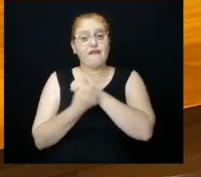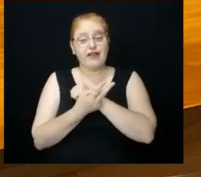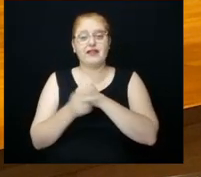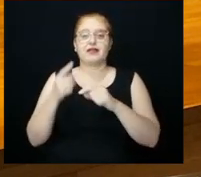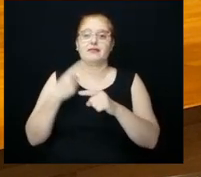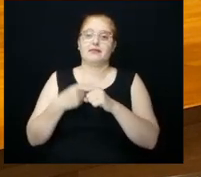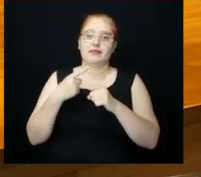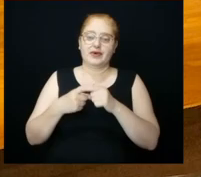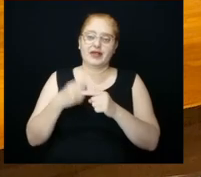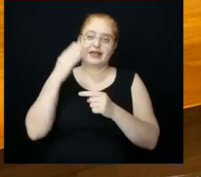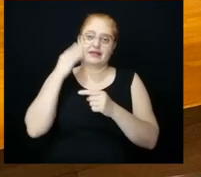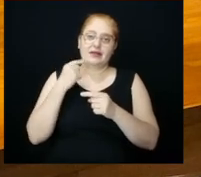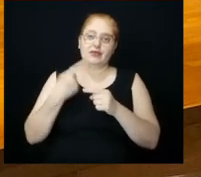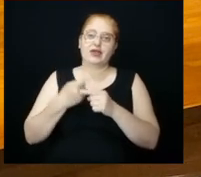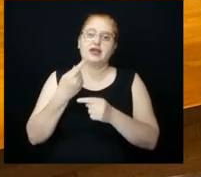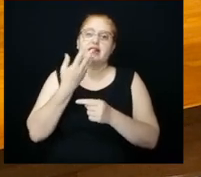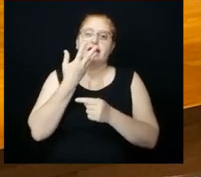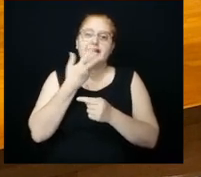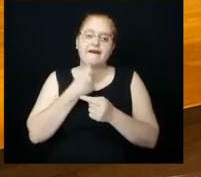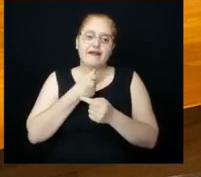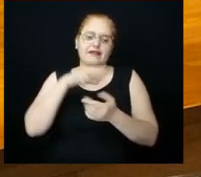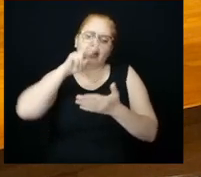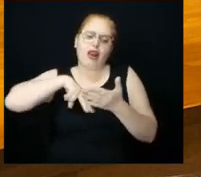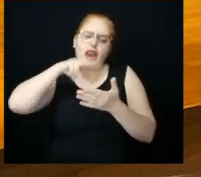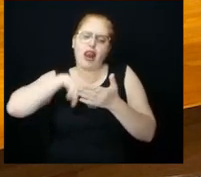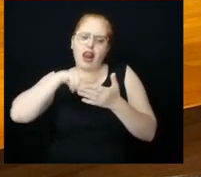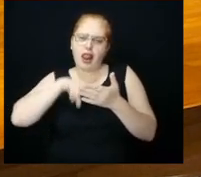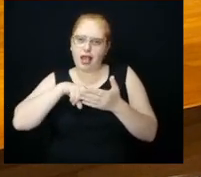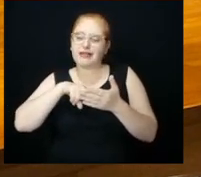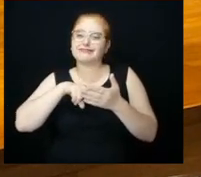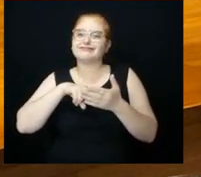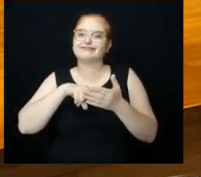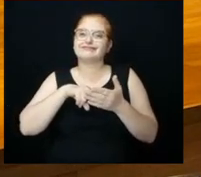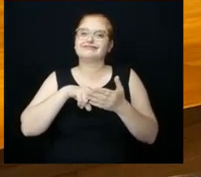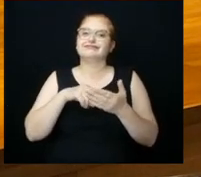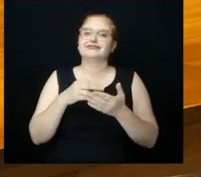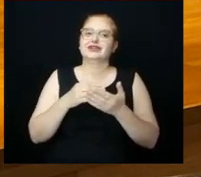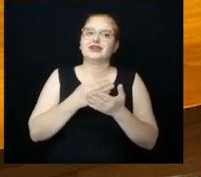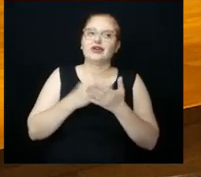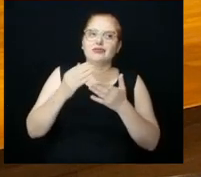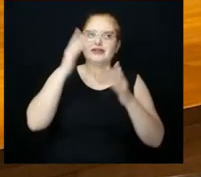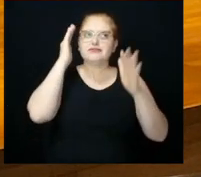da leitura dos cadernos. O menino vai lendo e vai então saindo daquela realidade.